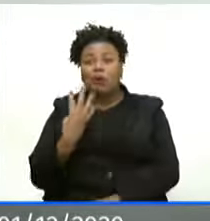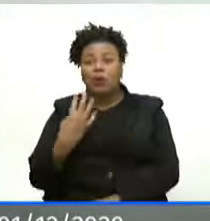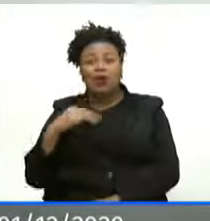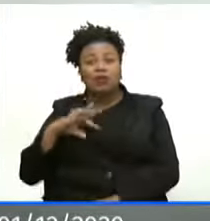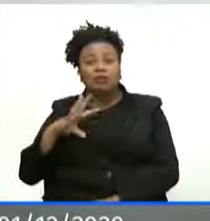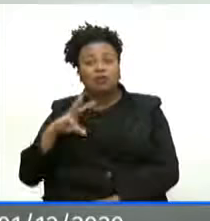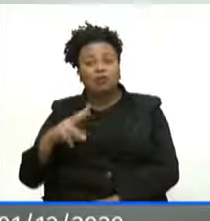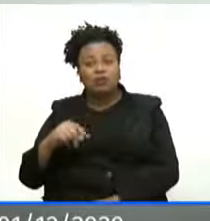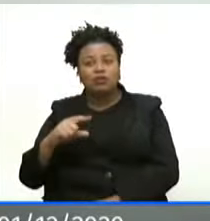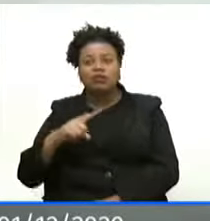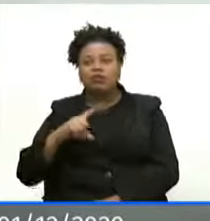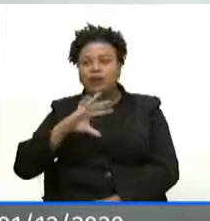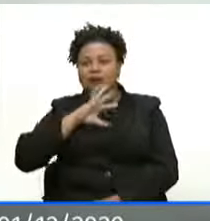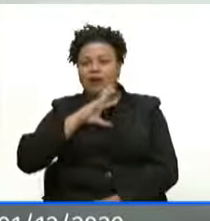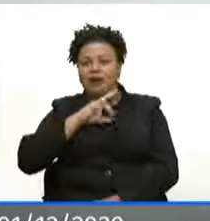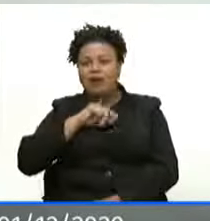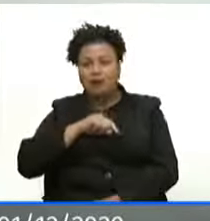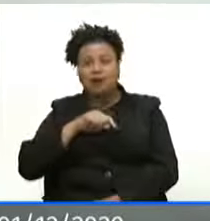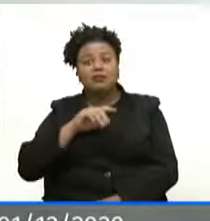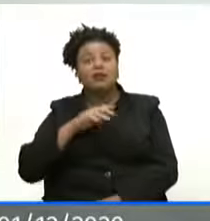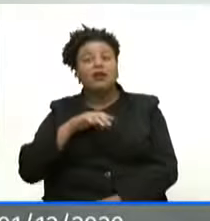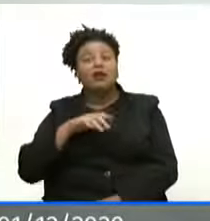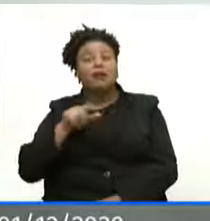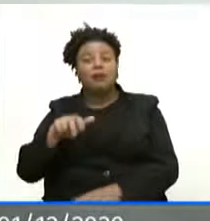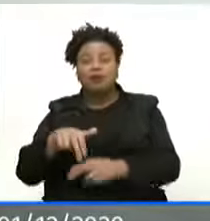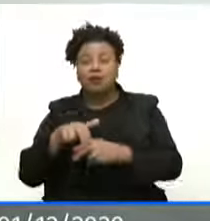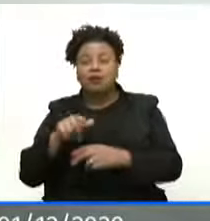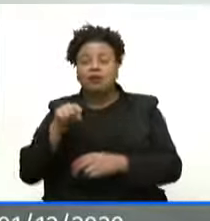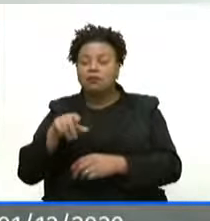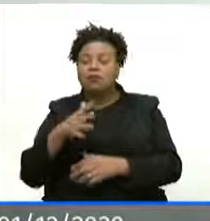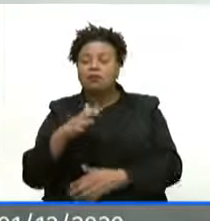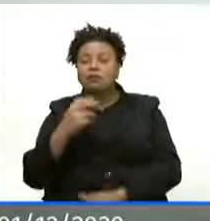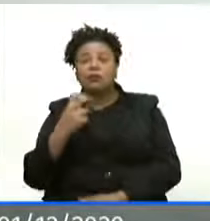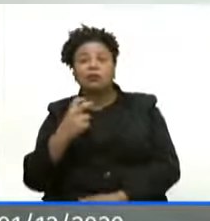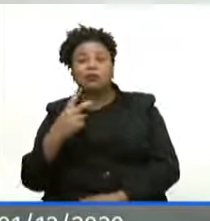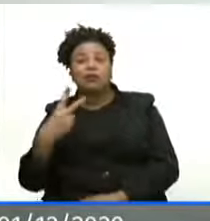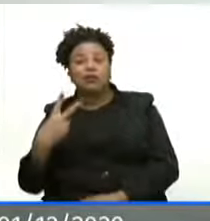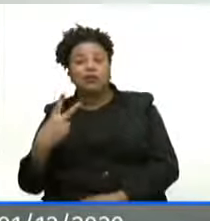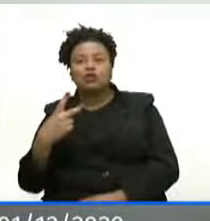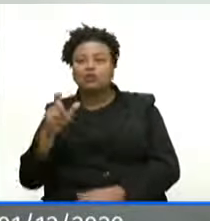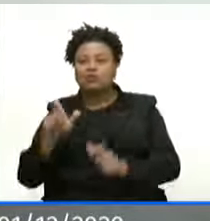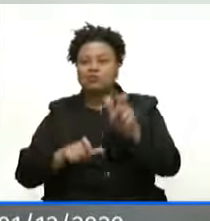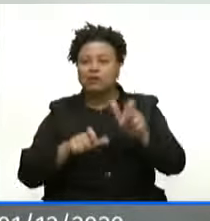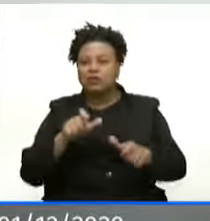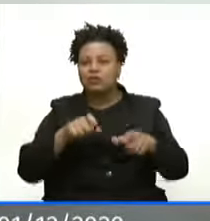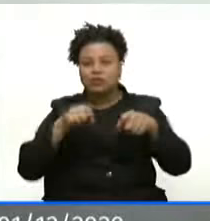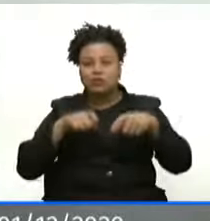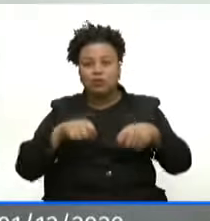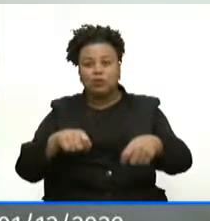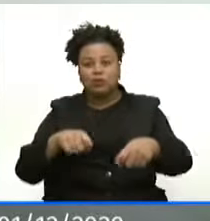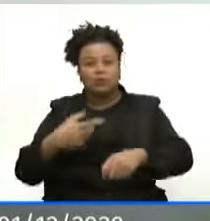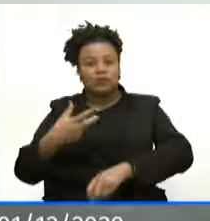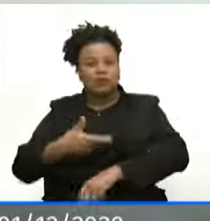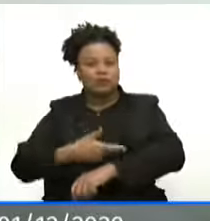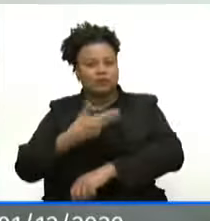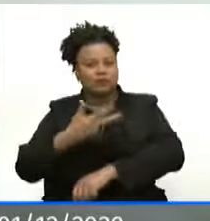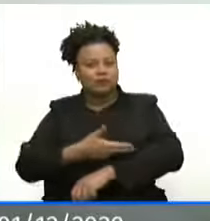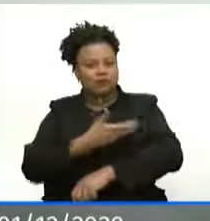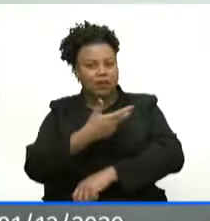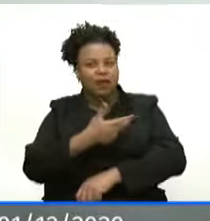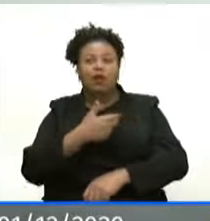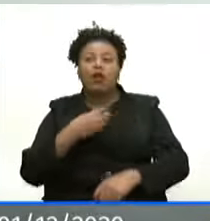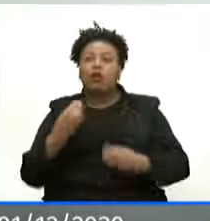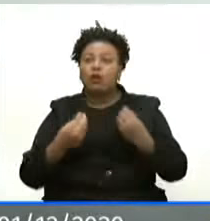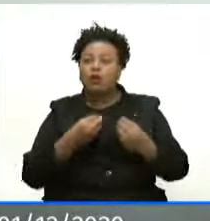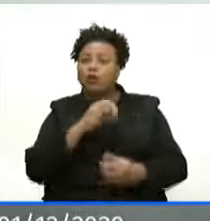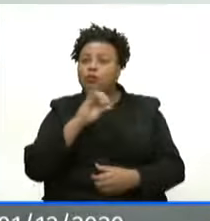Secretaria de Agricultura, constituindo em torno de 52 mil produtores de ovinos.